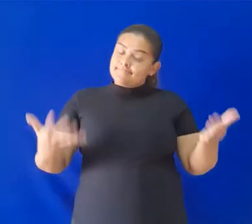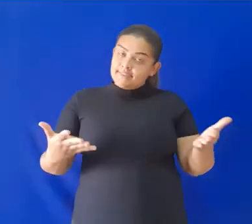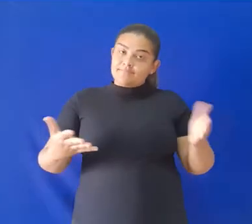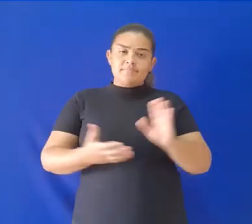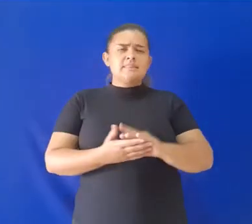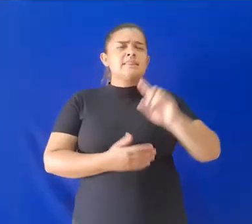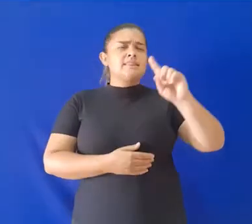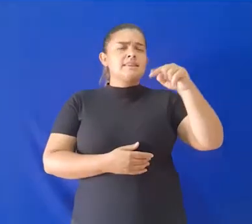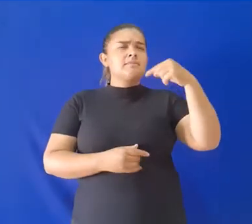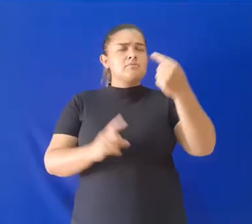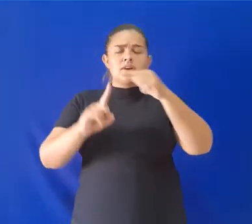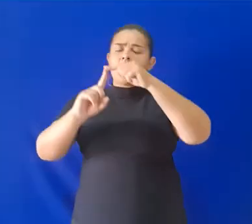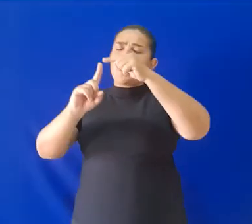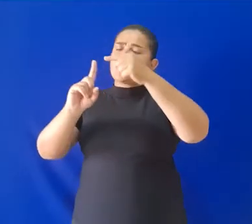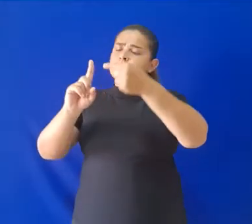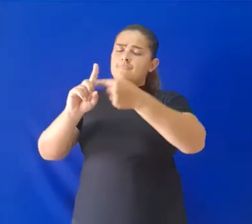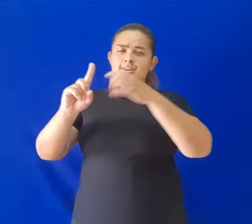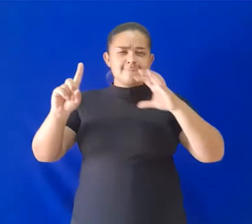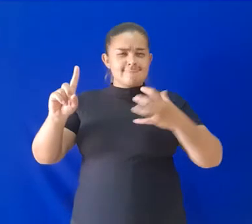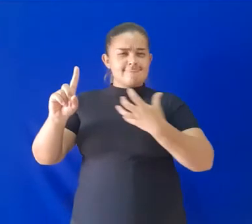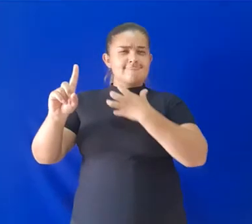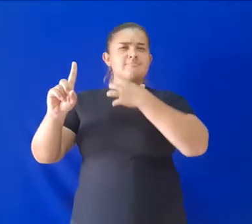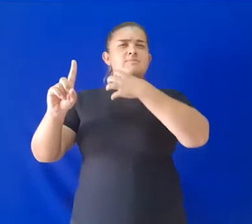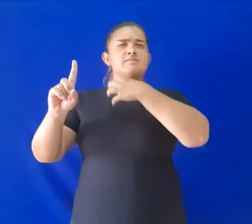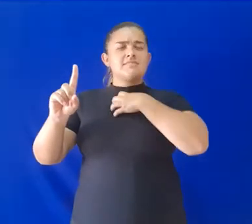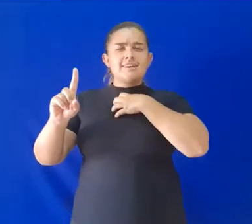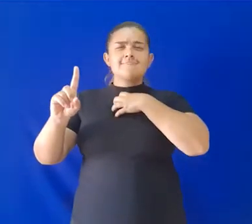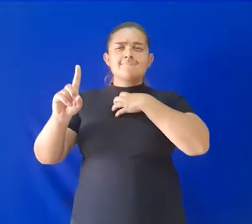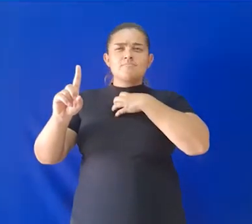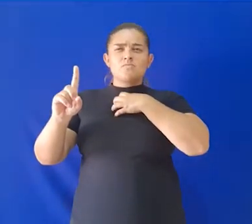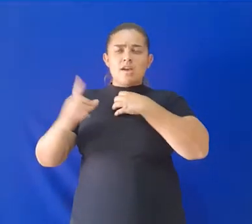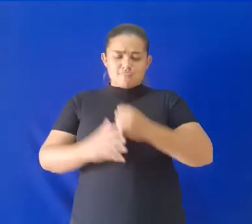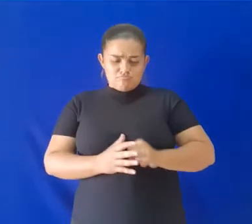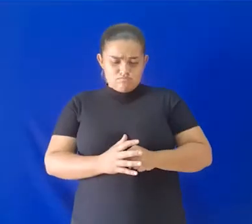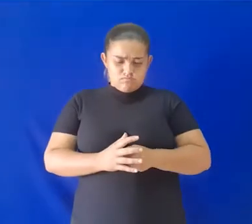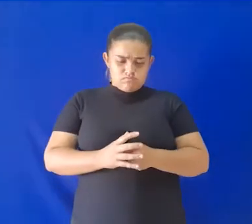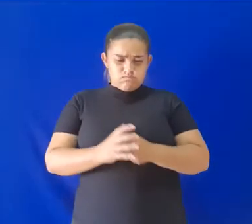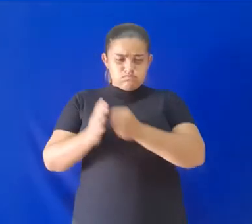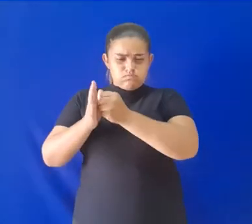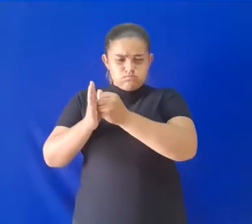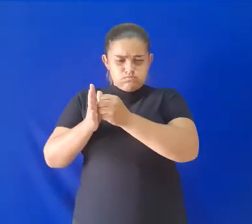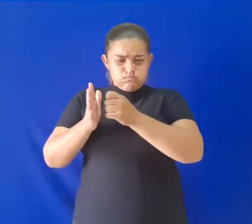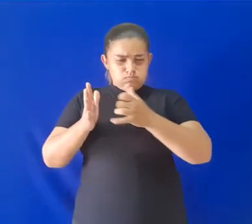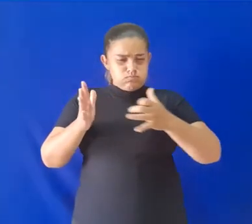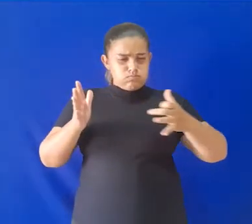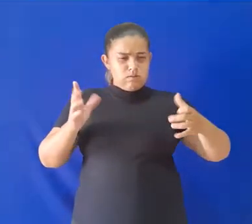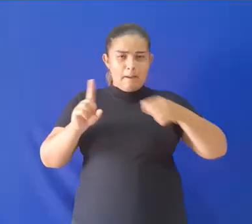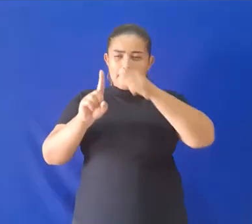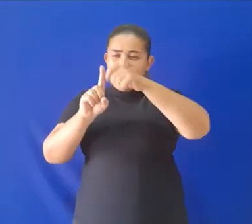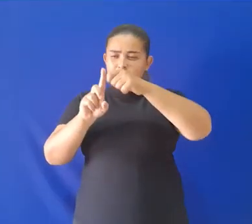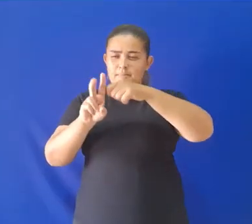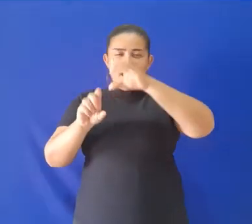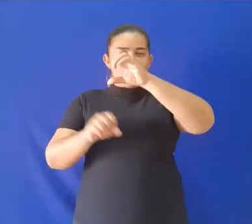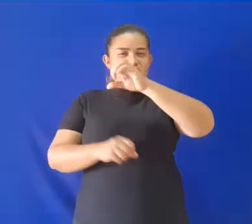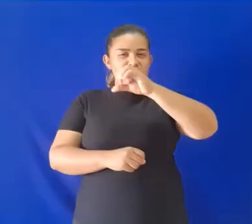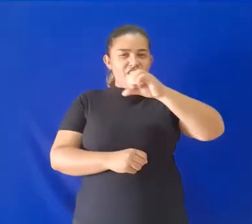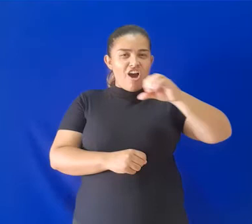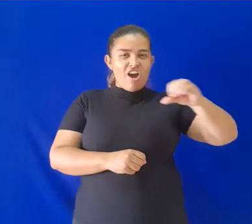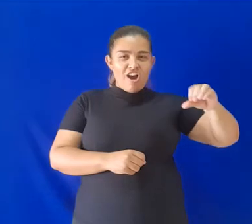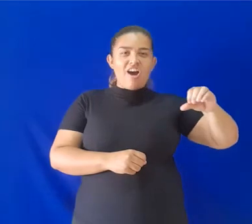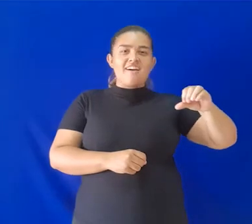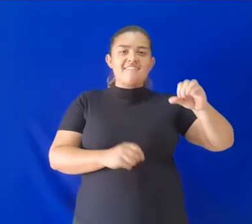Mas então, depois que essa mãe consegue aí sentir as dores do parto e é chegada a hora desse